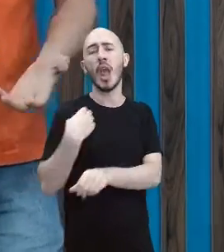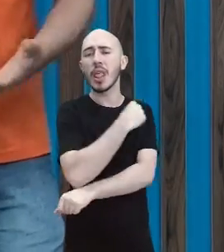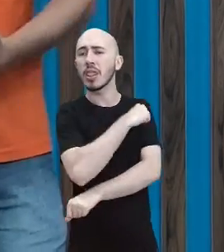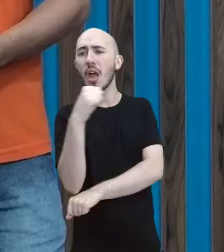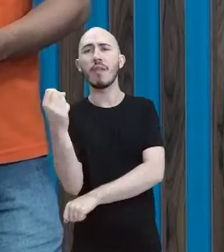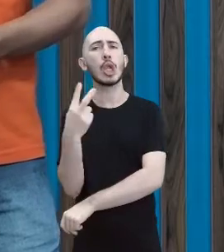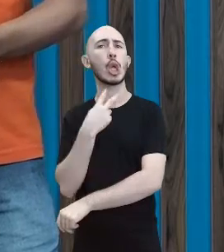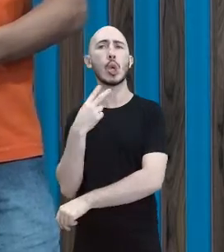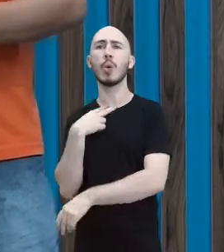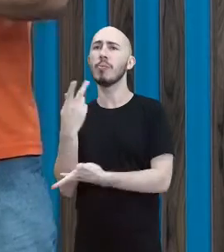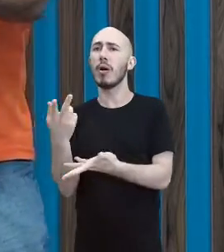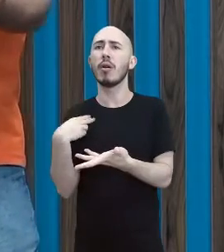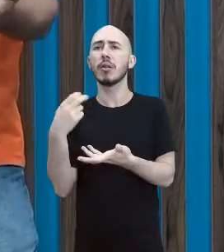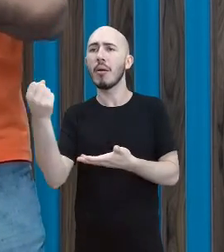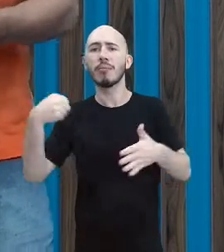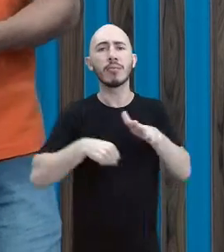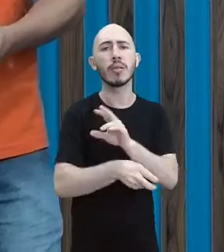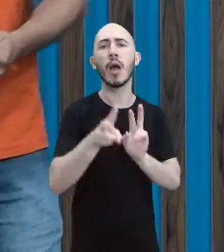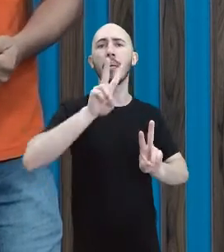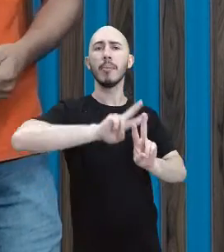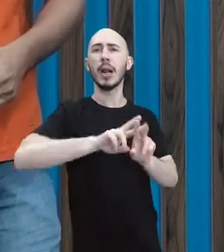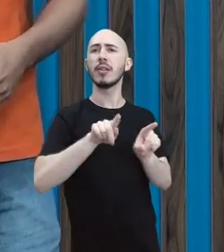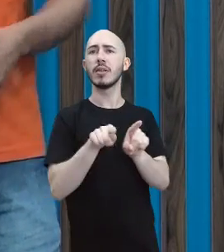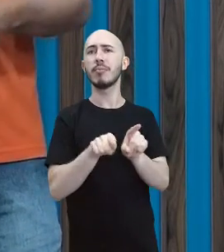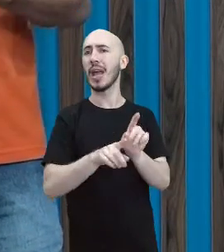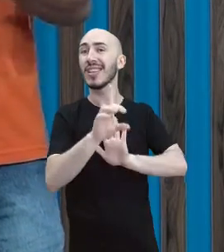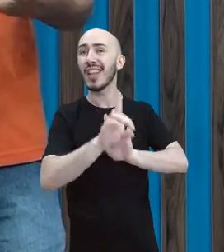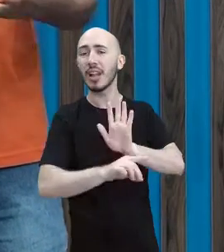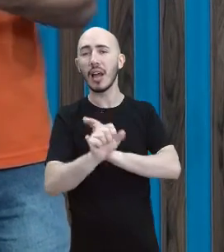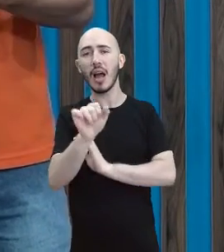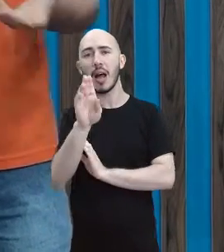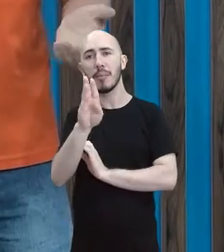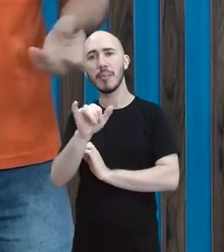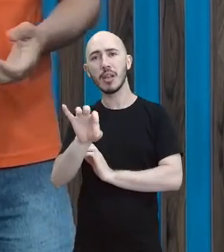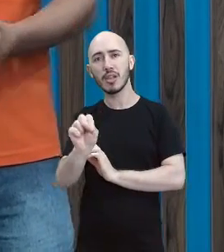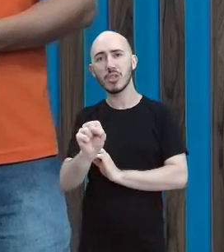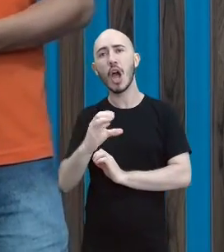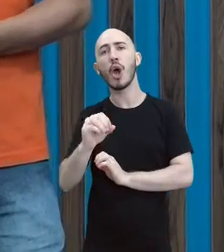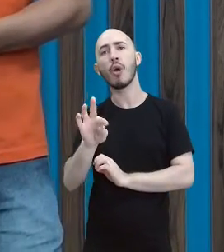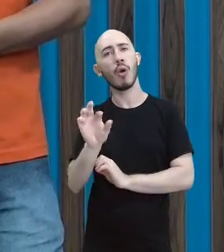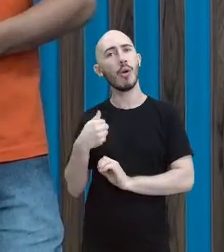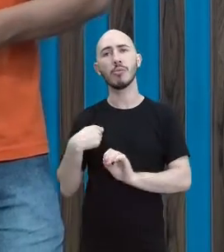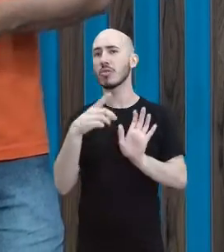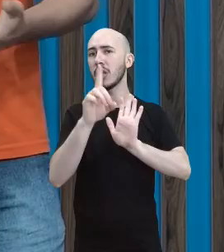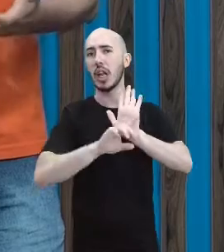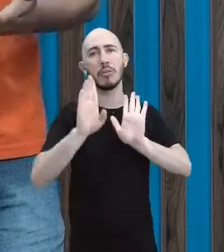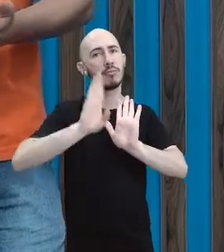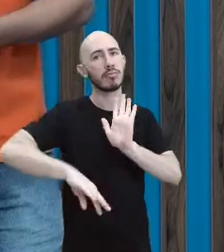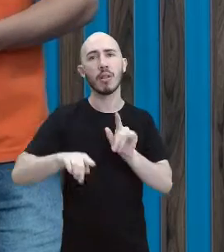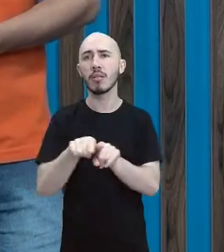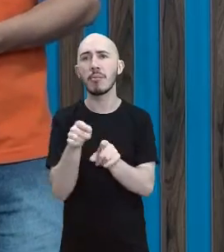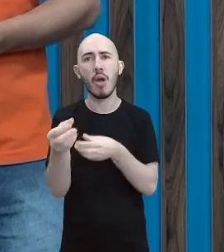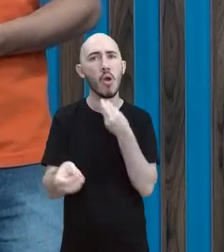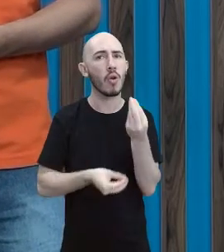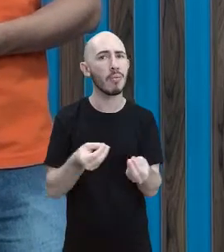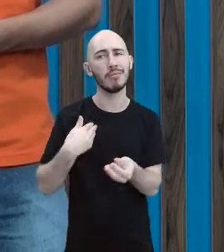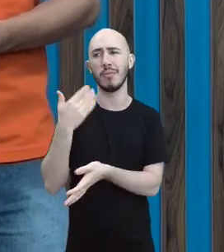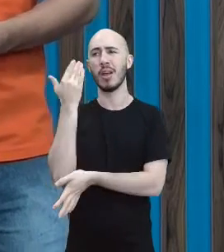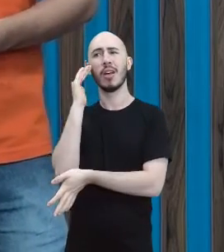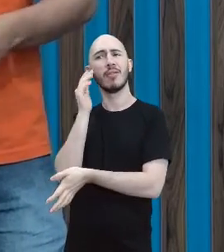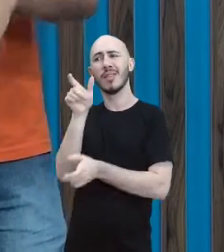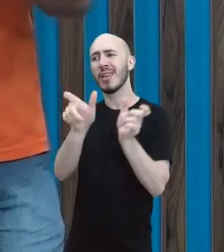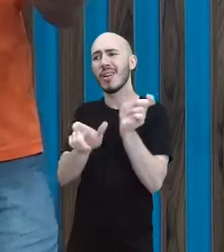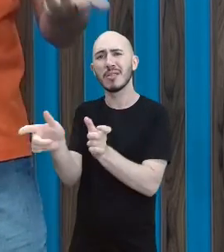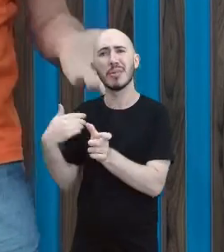defender direito perante a justiça, nem ter o direito a habeas corpus. Enfim, é um contrassenso, né? Então, difícil, né, entender essas